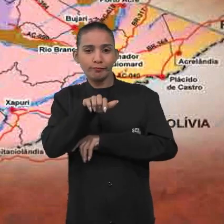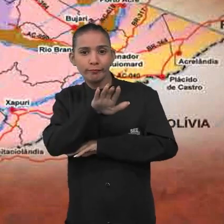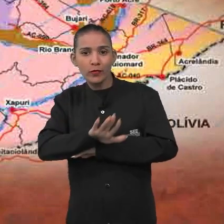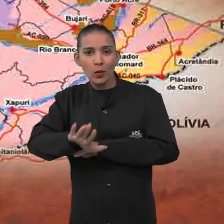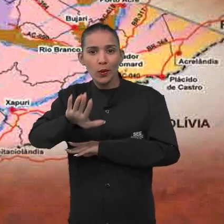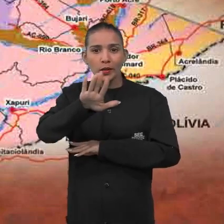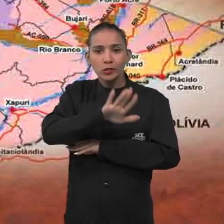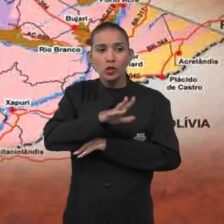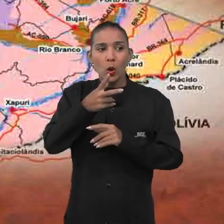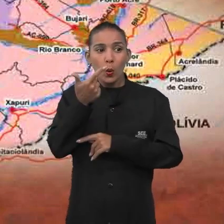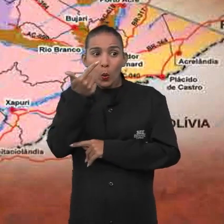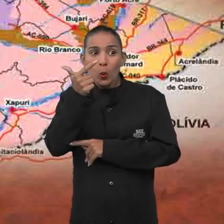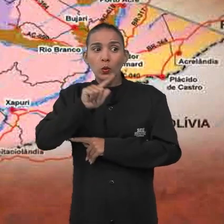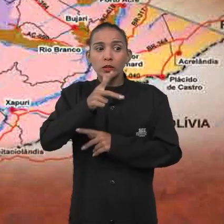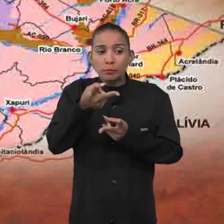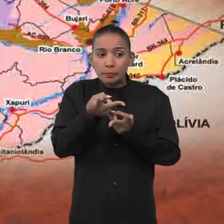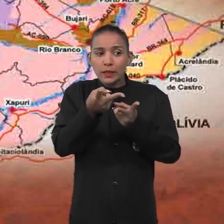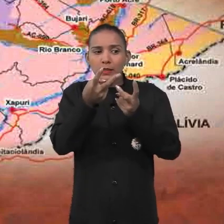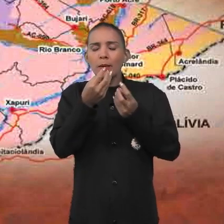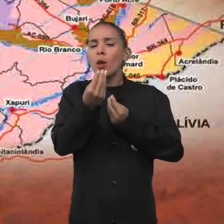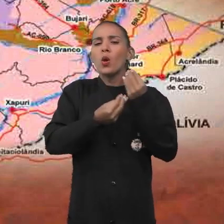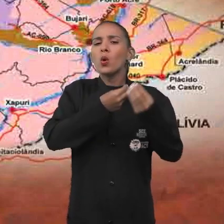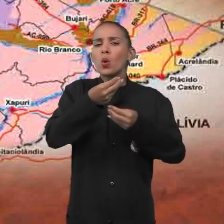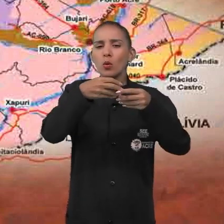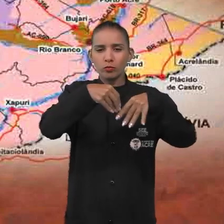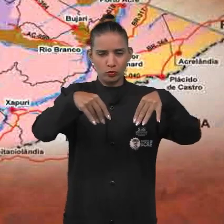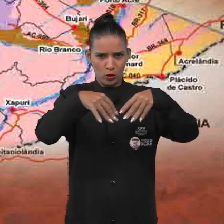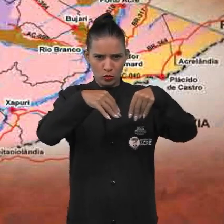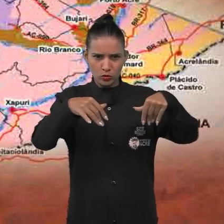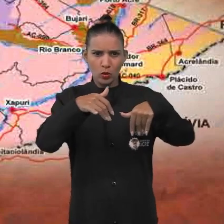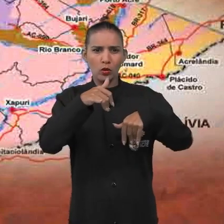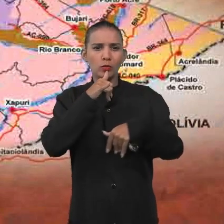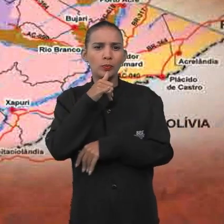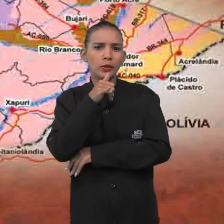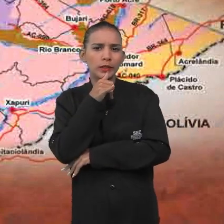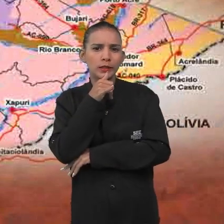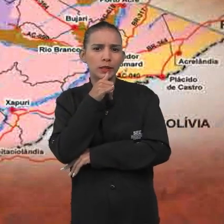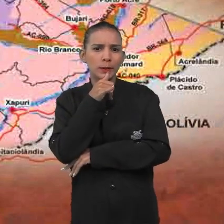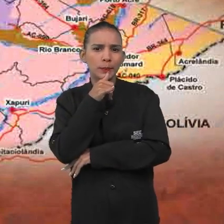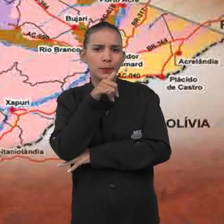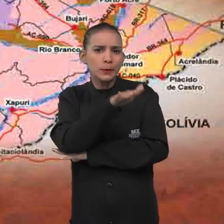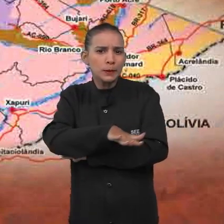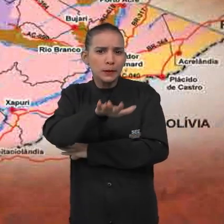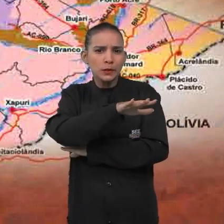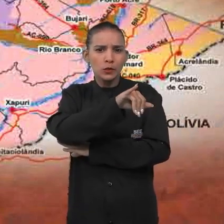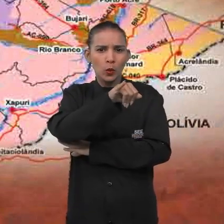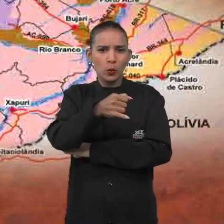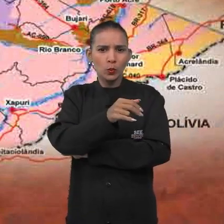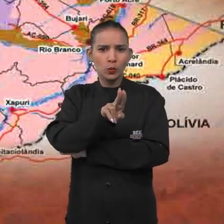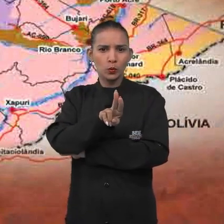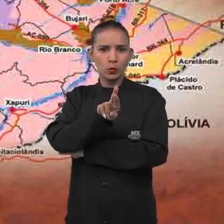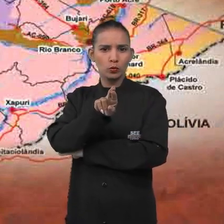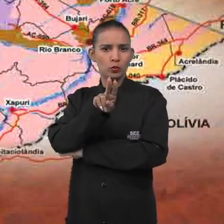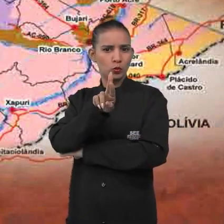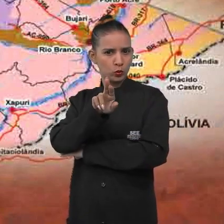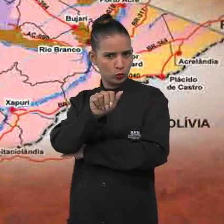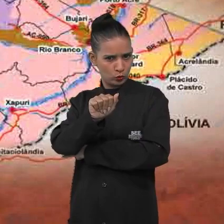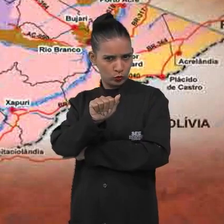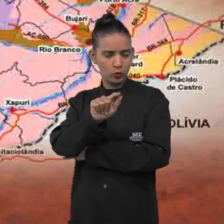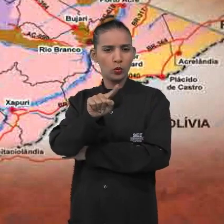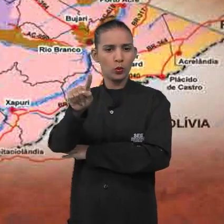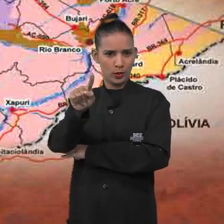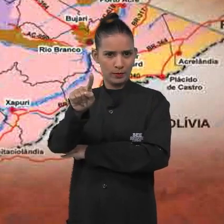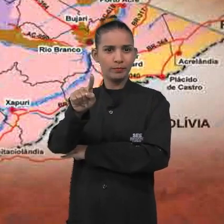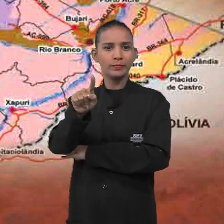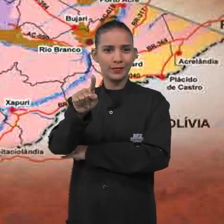observar o solo como um todo. Vamos pegar a regional do Juruá, pessoal. Aqui eu tenho a regional do Juruá e